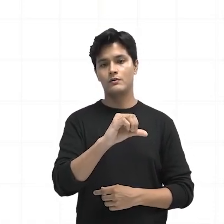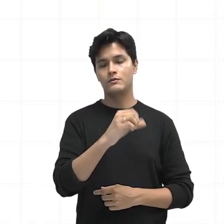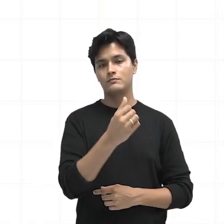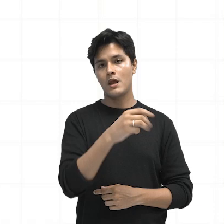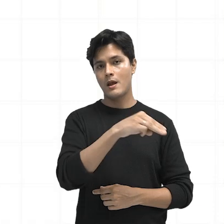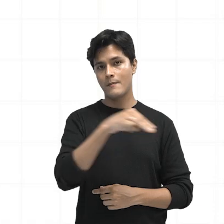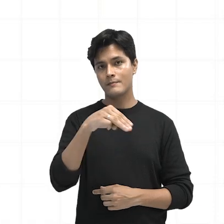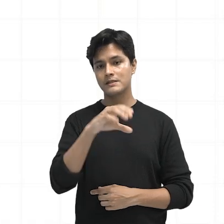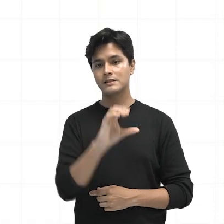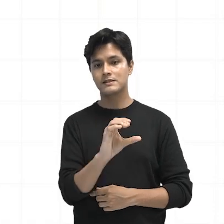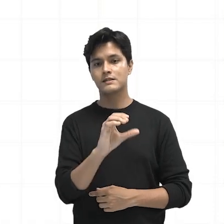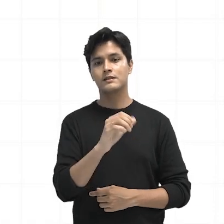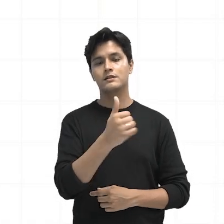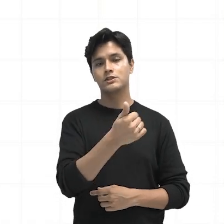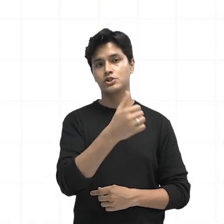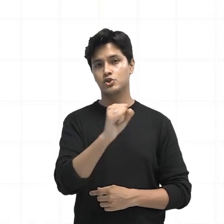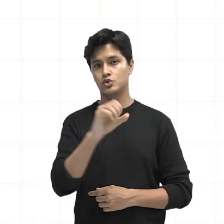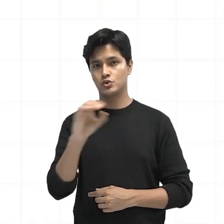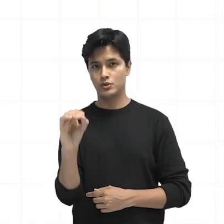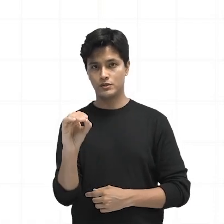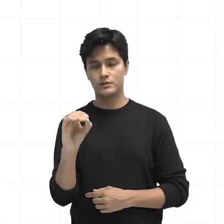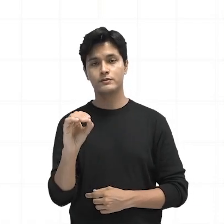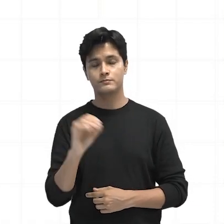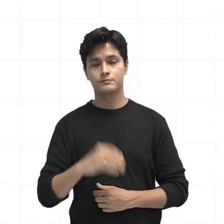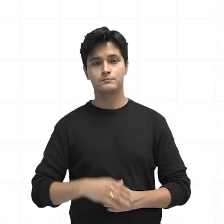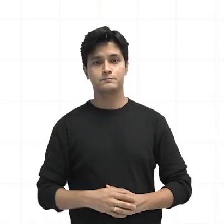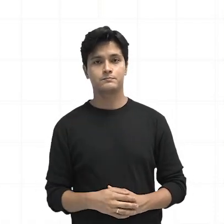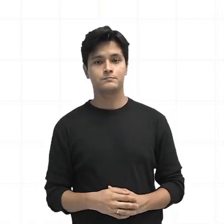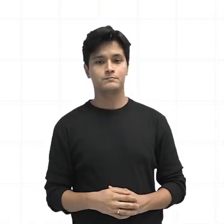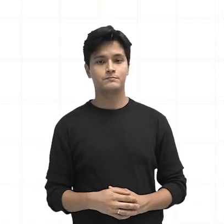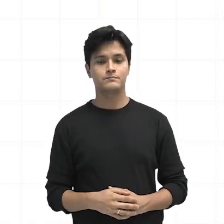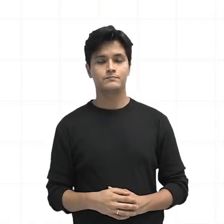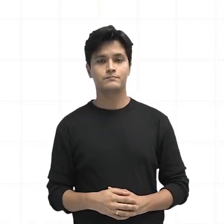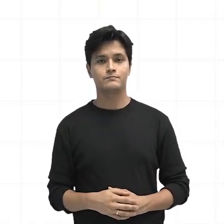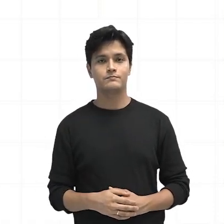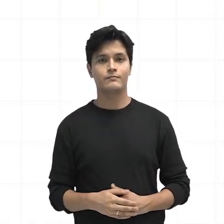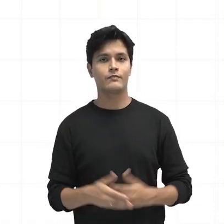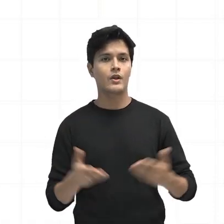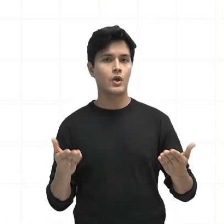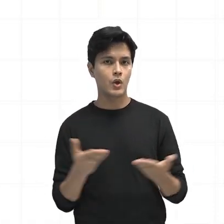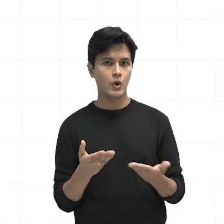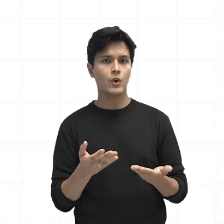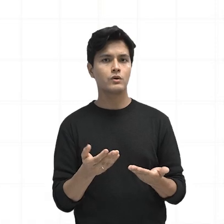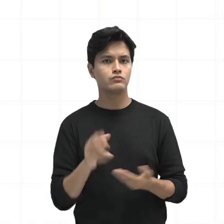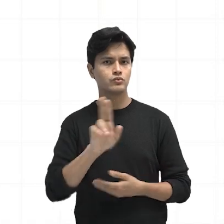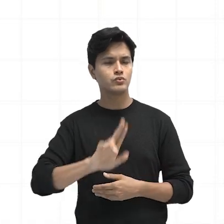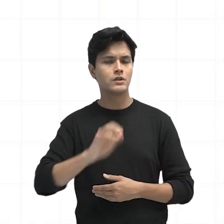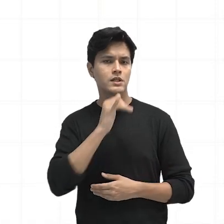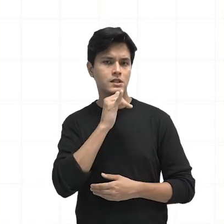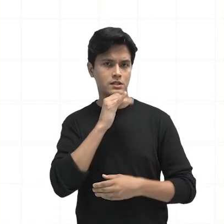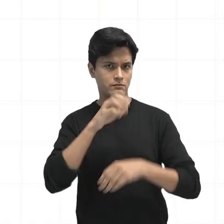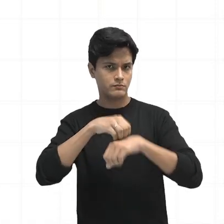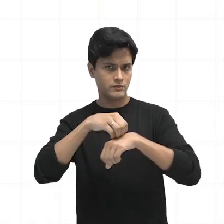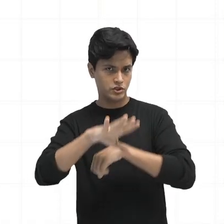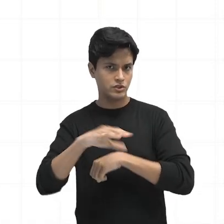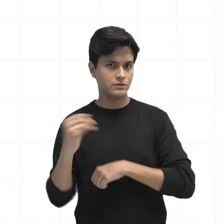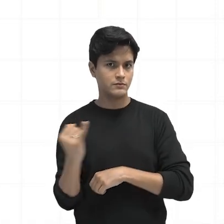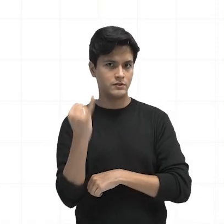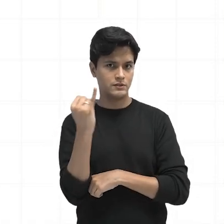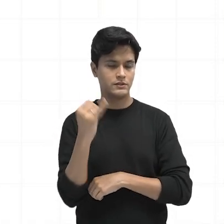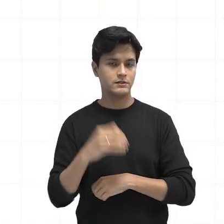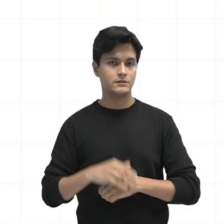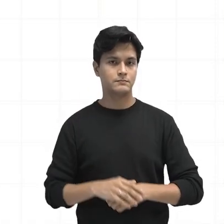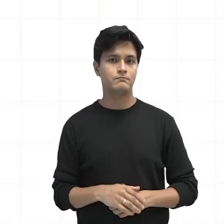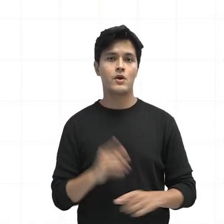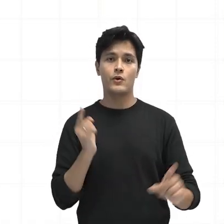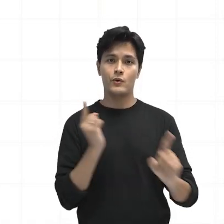é 180. Turma, vou utilizar aqui esse exemplo para te dar uma seguinte dica. Olha só. Encontrado